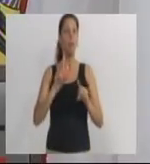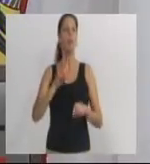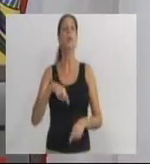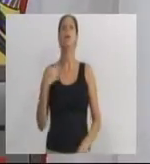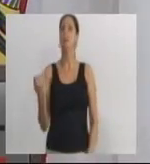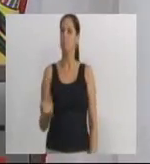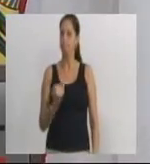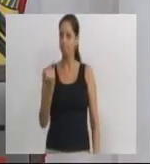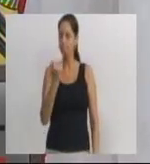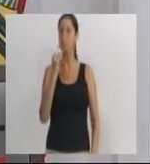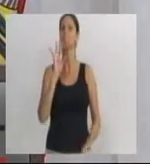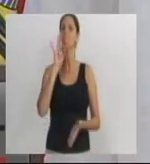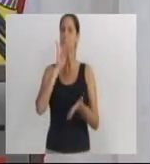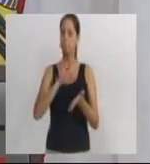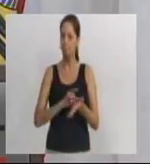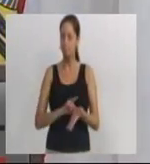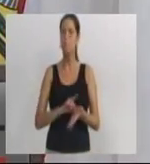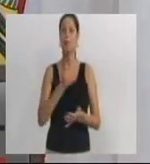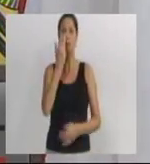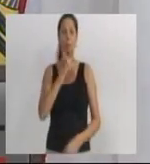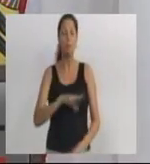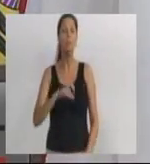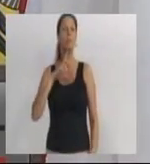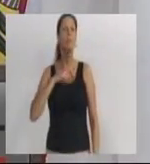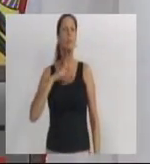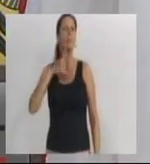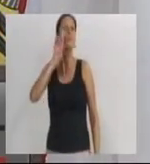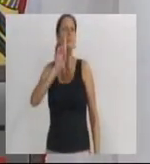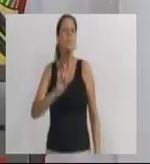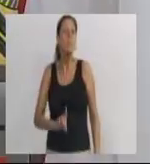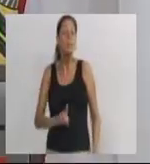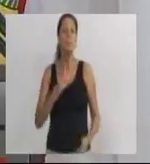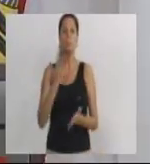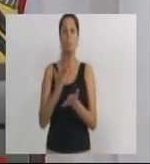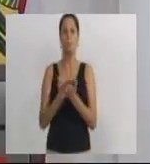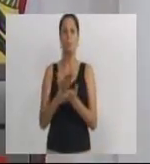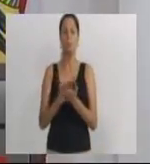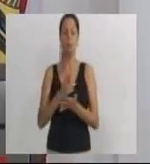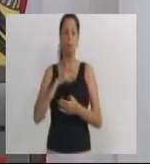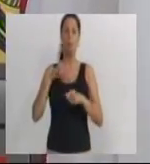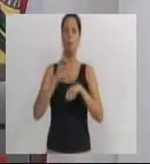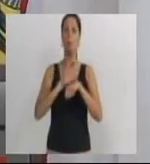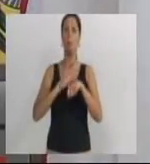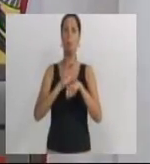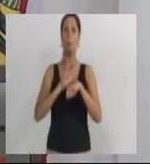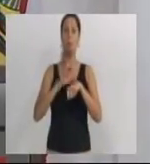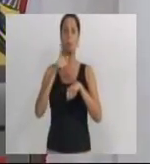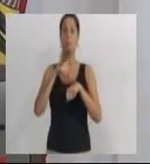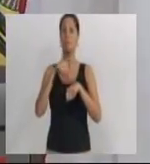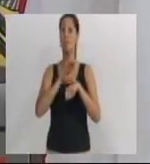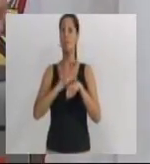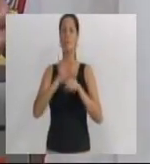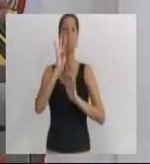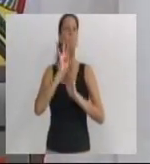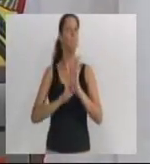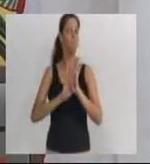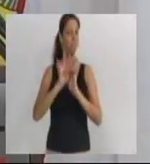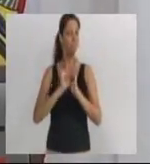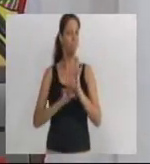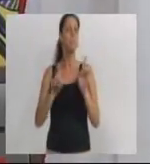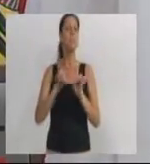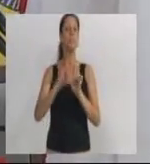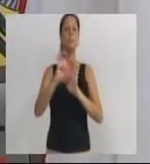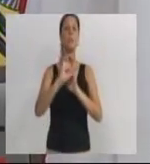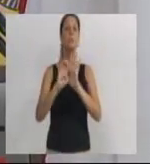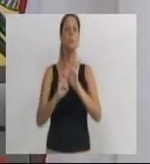a gente reconhece que é um direito da criança, que está garantido constitucionalmente, tanto no texto constitucional quanto no Estatuto